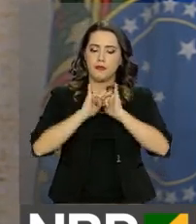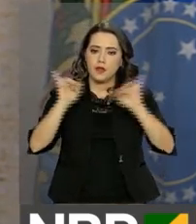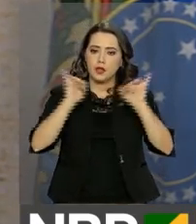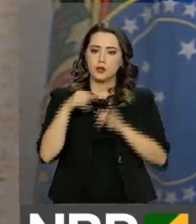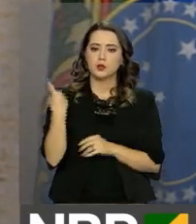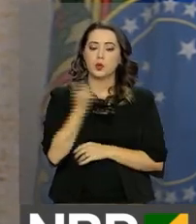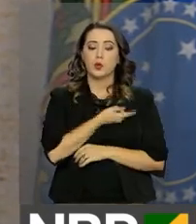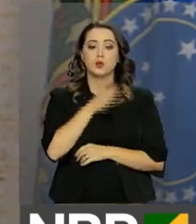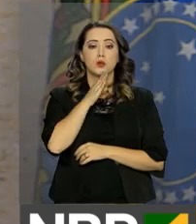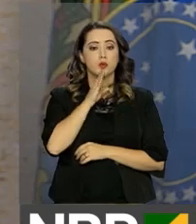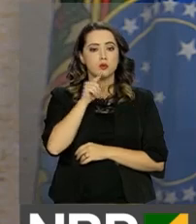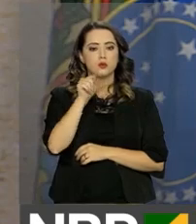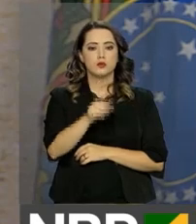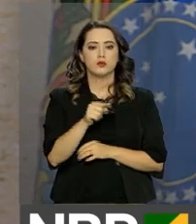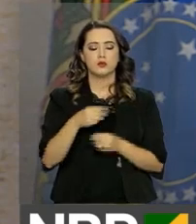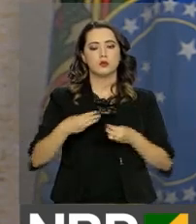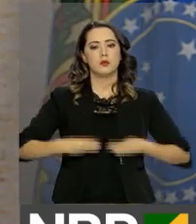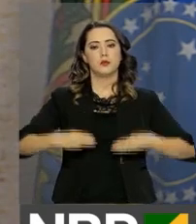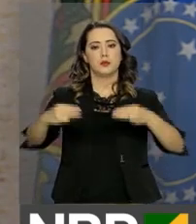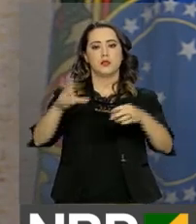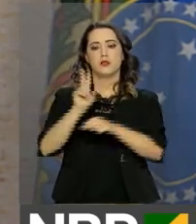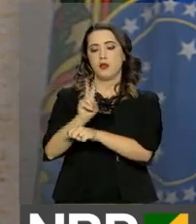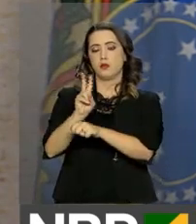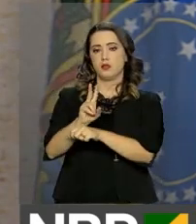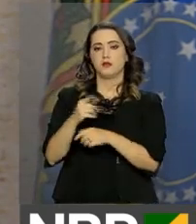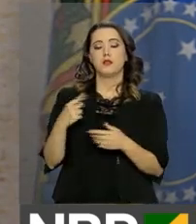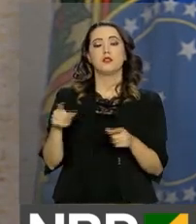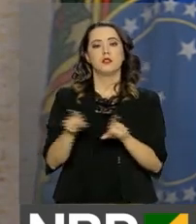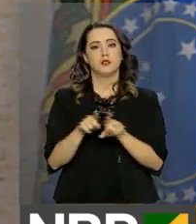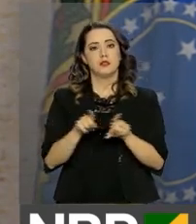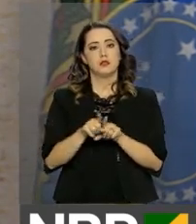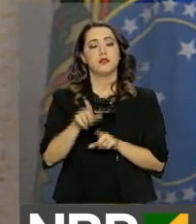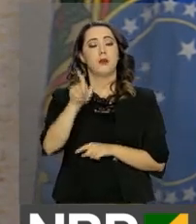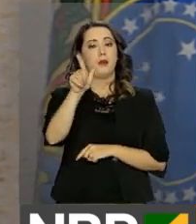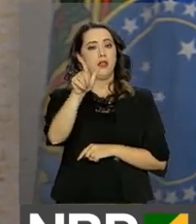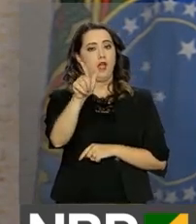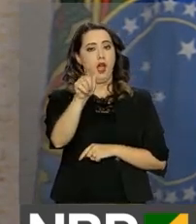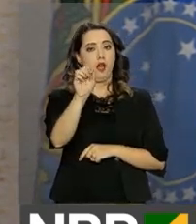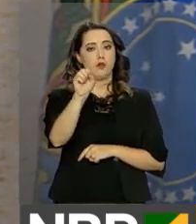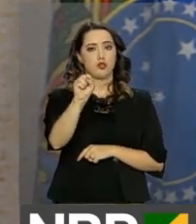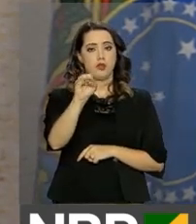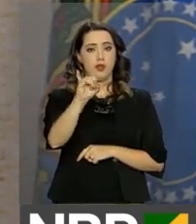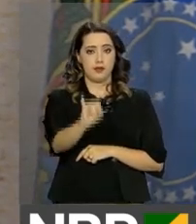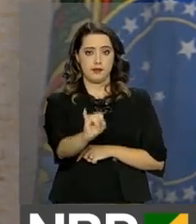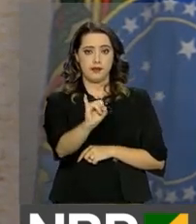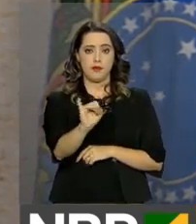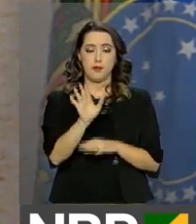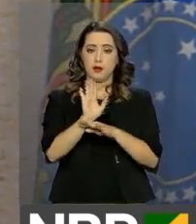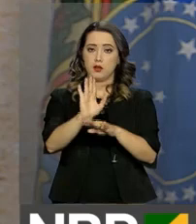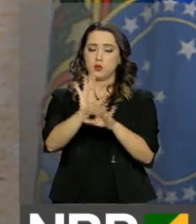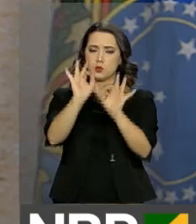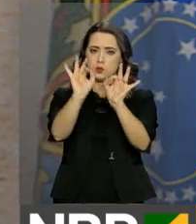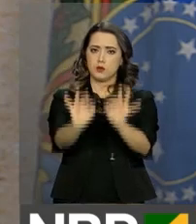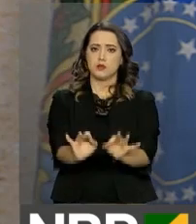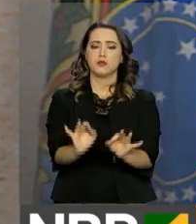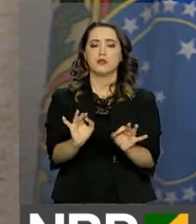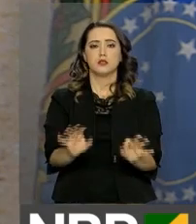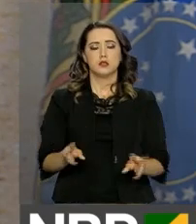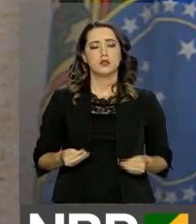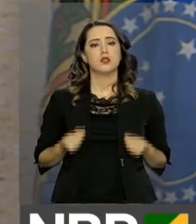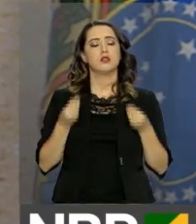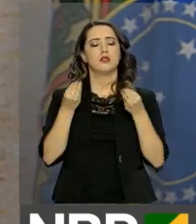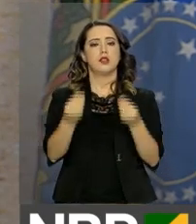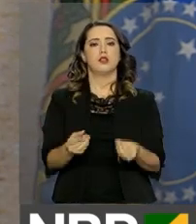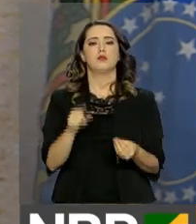lançar o nosso reconhecimento ao Ministério da Defesa e ao GSI pela contribuição decisiva que deram